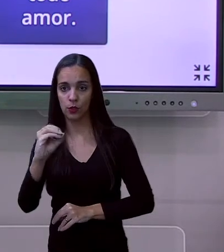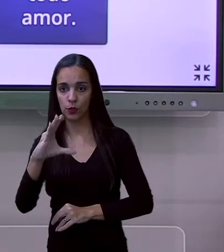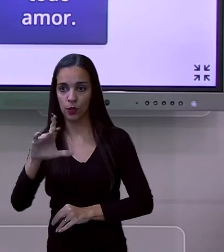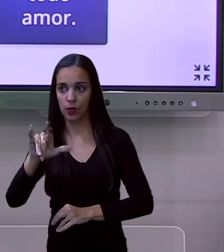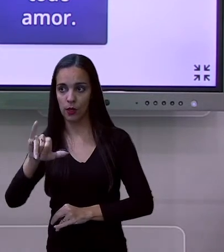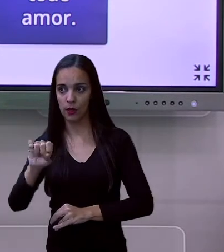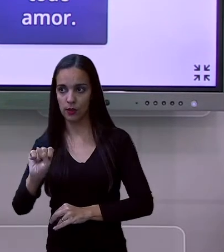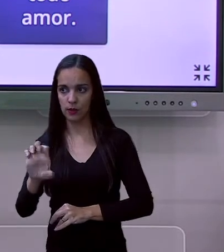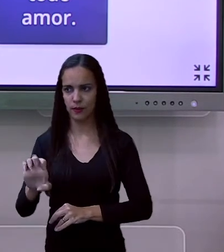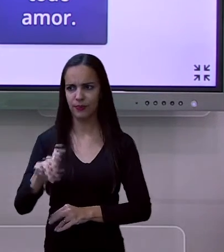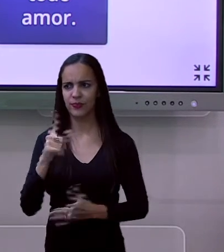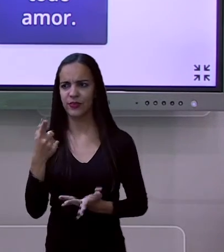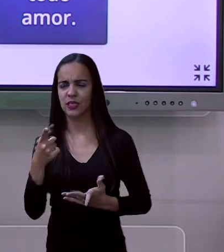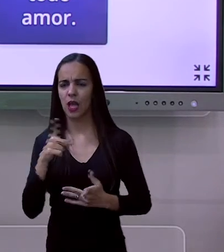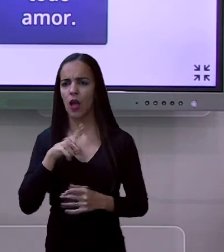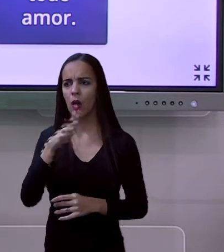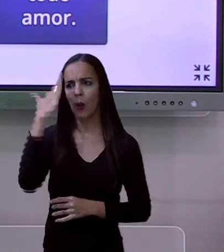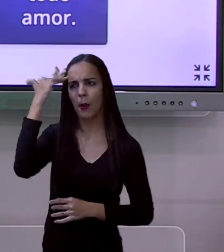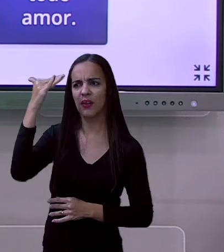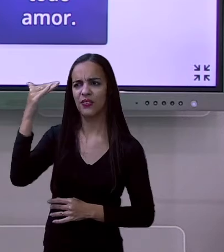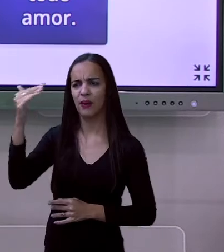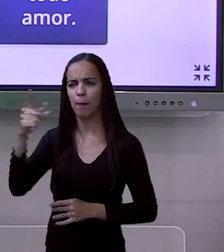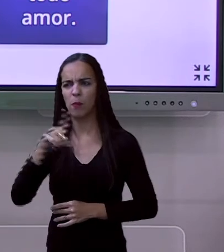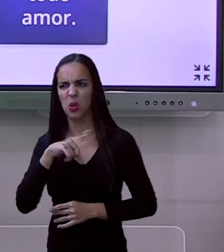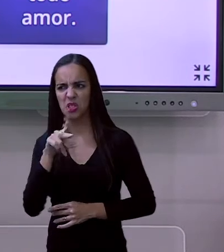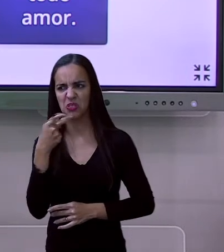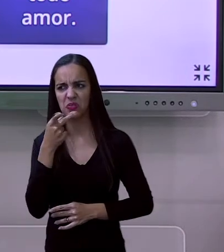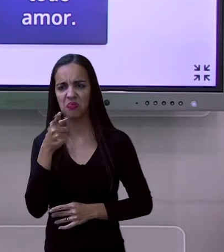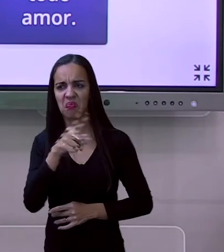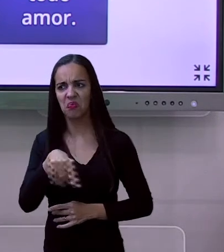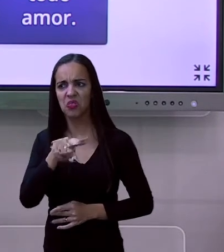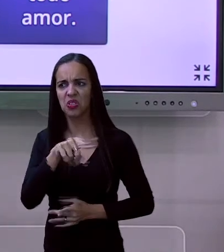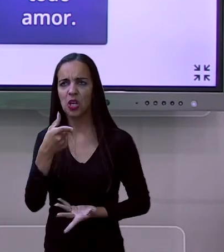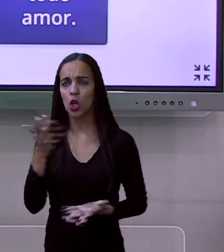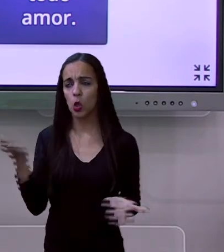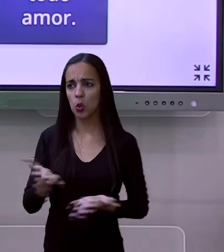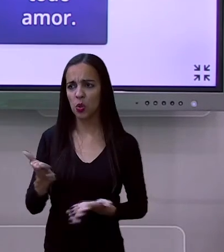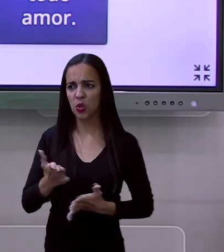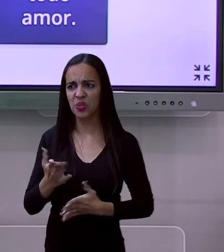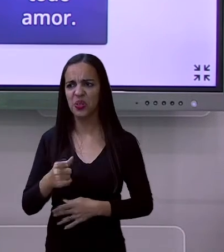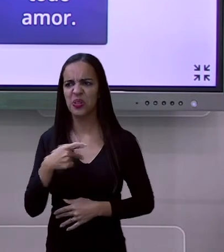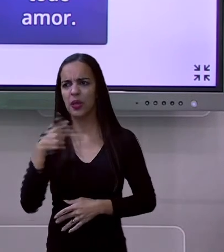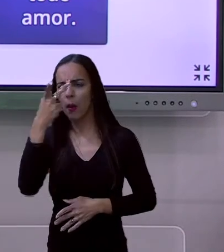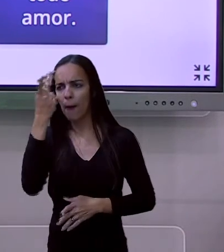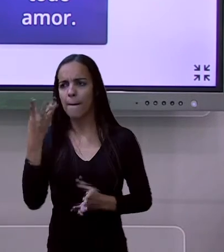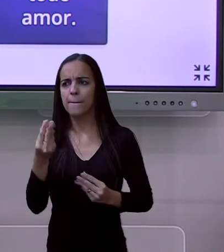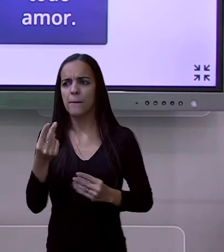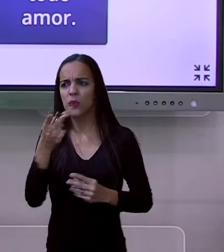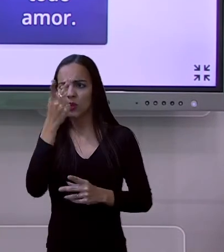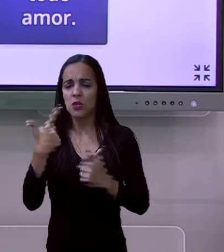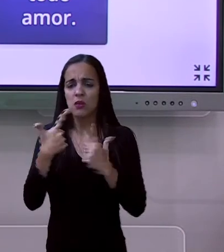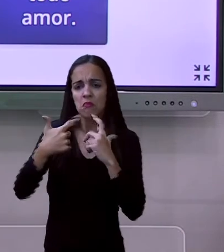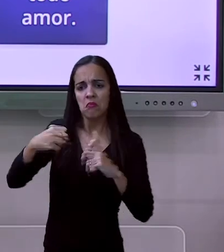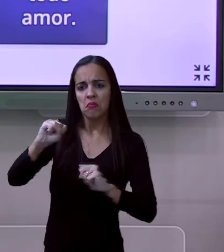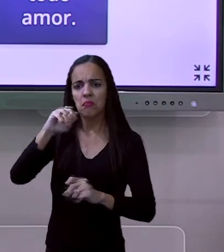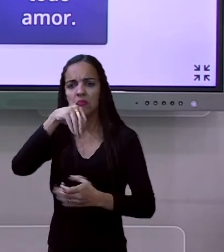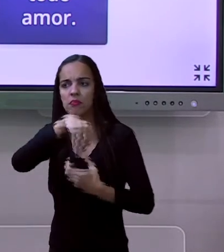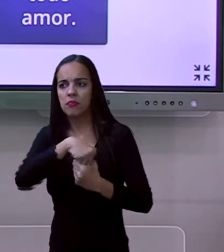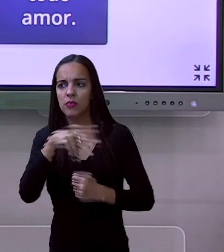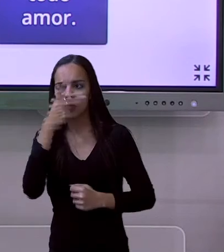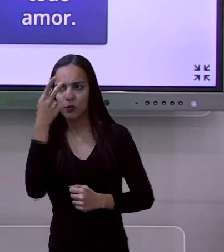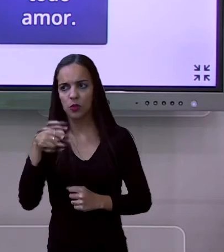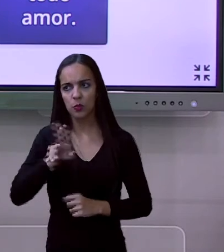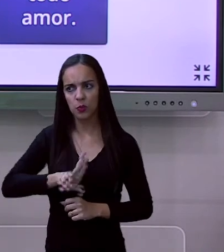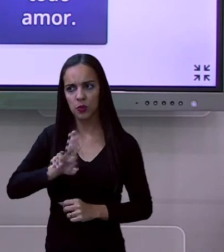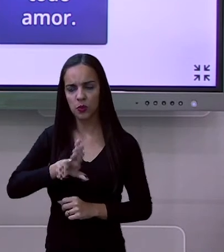A mesóclise é aquela famosa lá, que eu falei para vocês que hoje em dia já caiu em desuso na língua portuguesa e que fica no